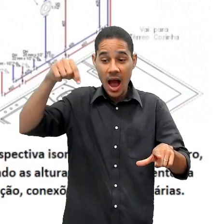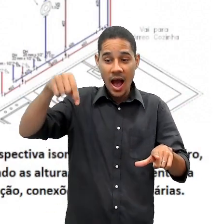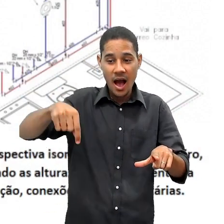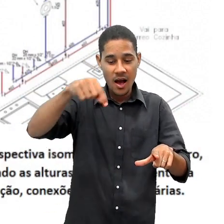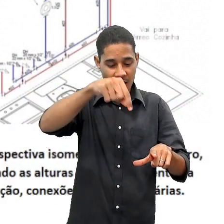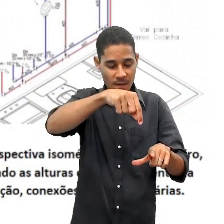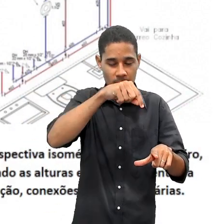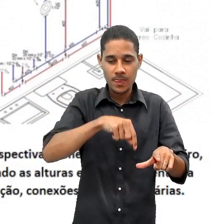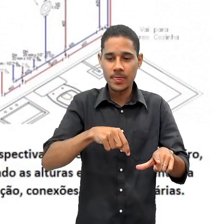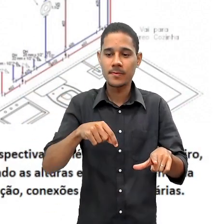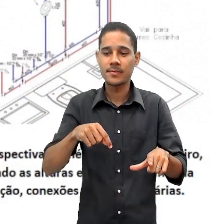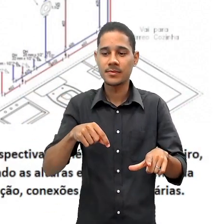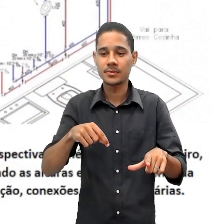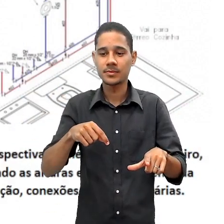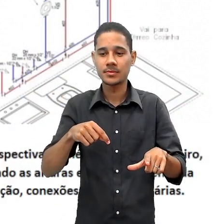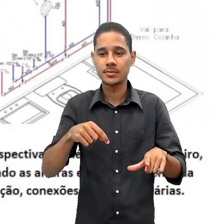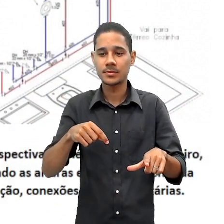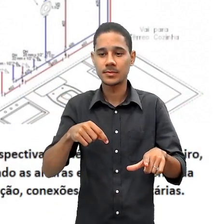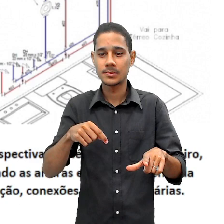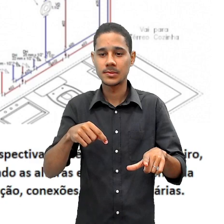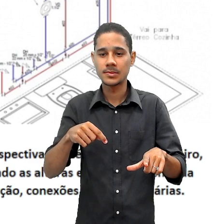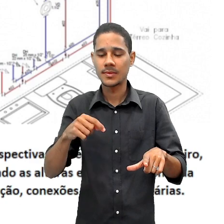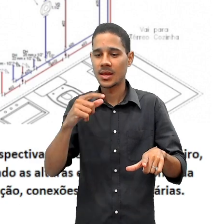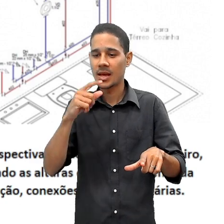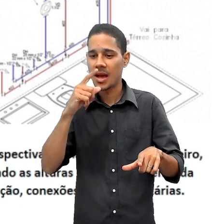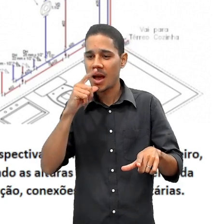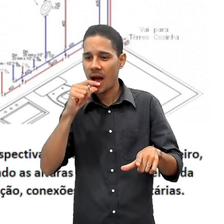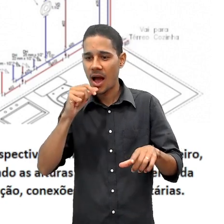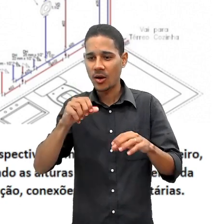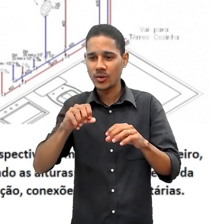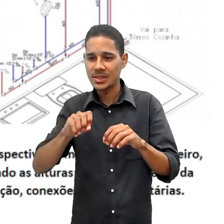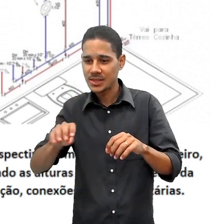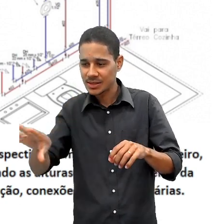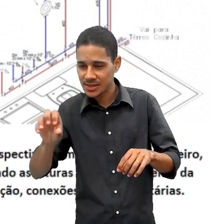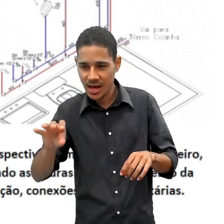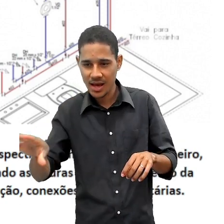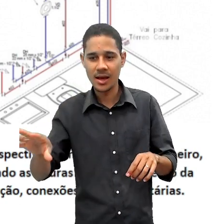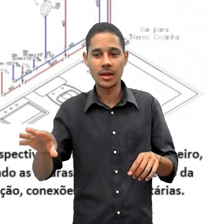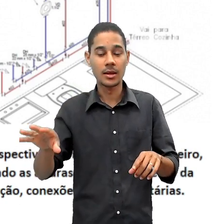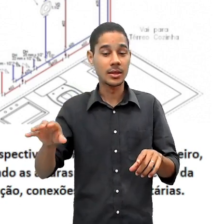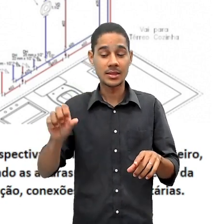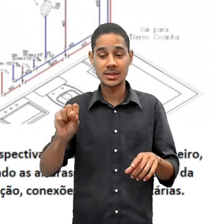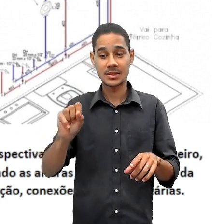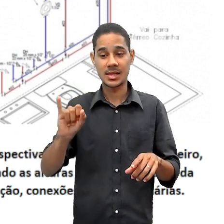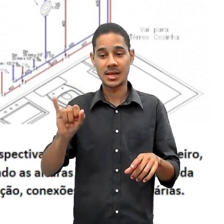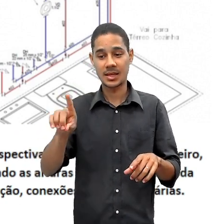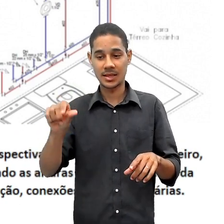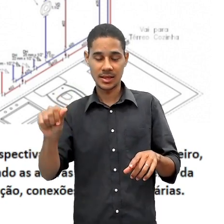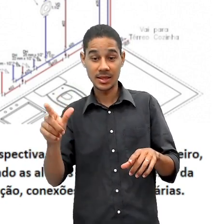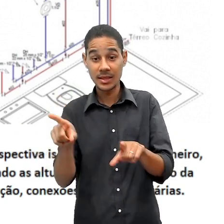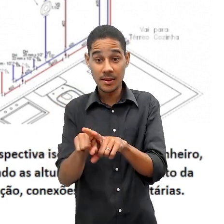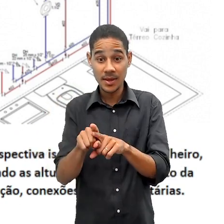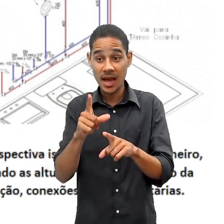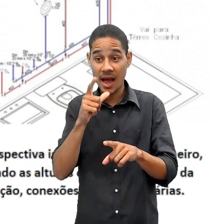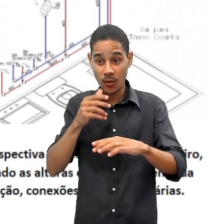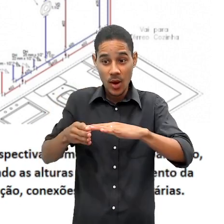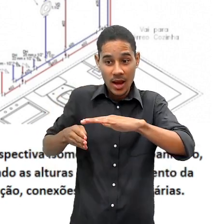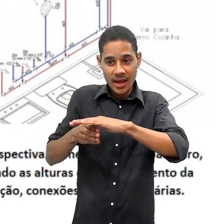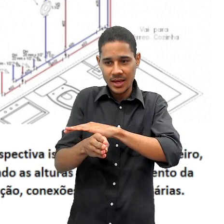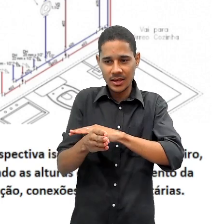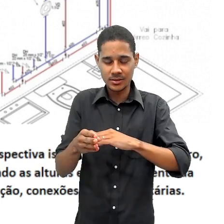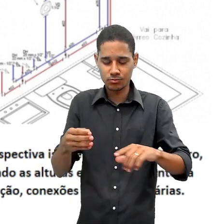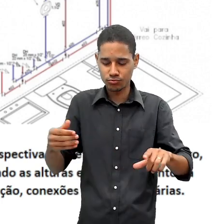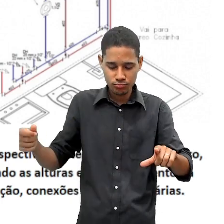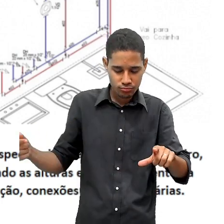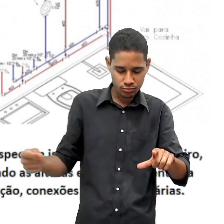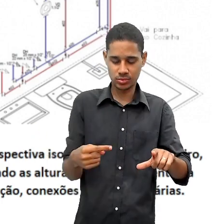pontos onde você vai ter saída d'água, né, e os pontos de entrada através da canalização que passa